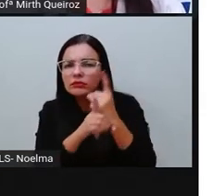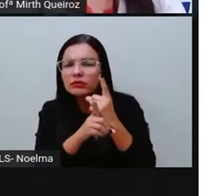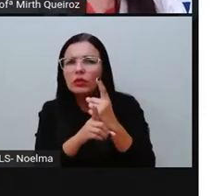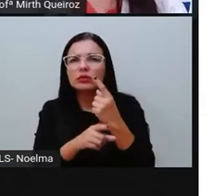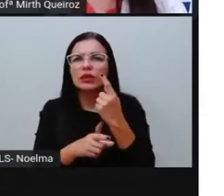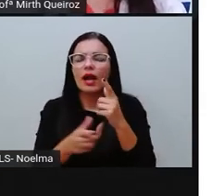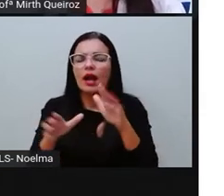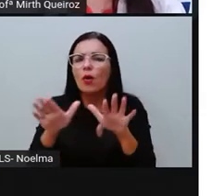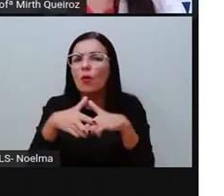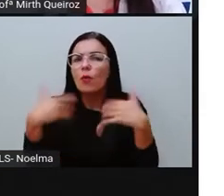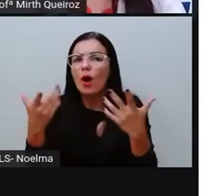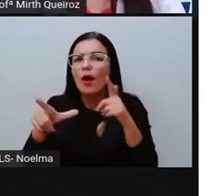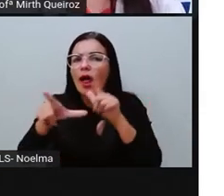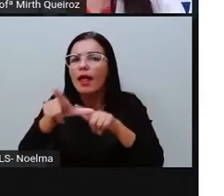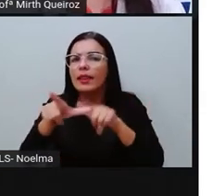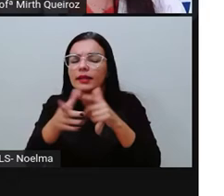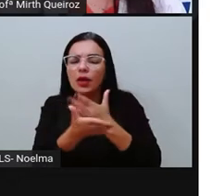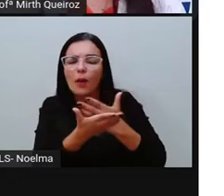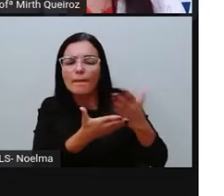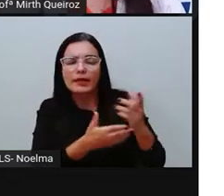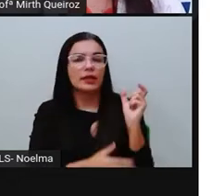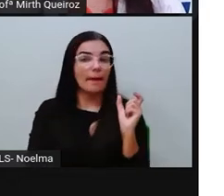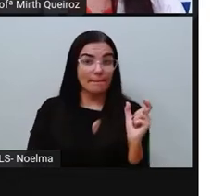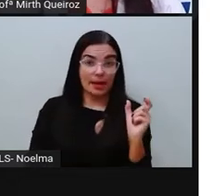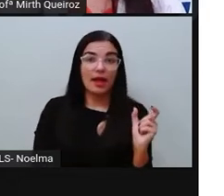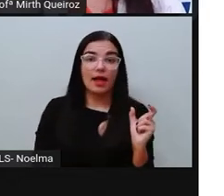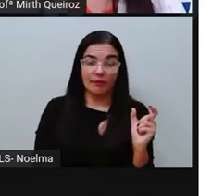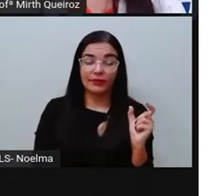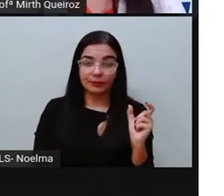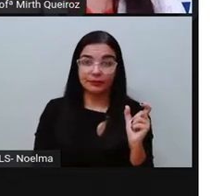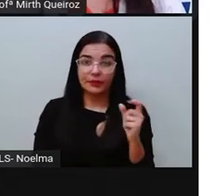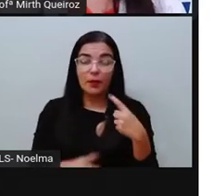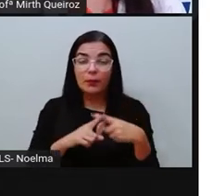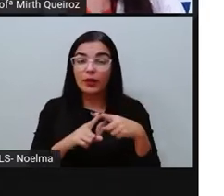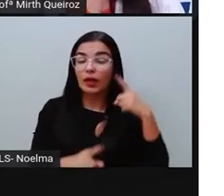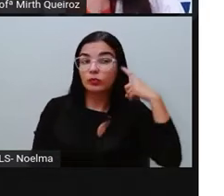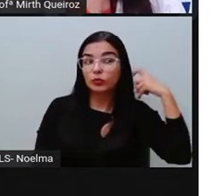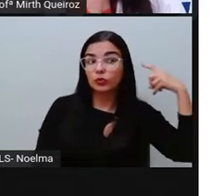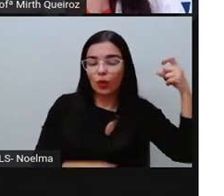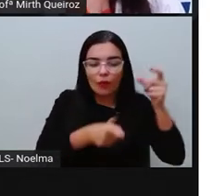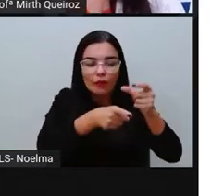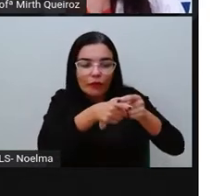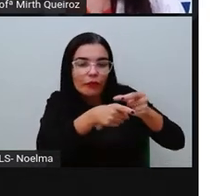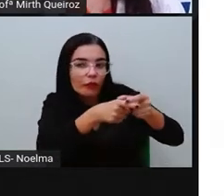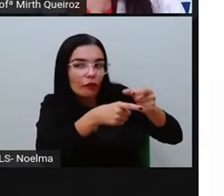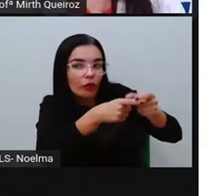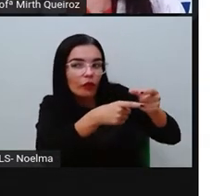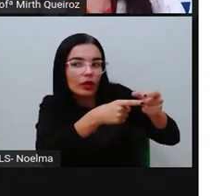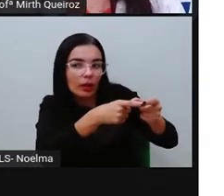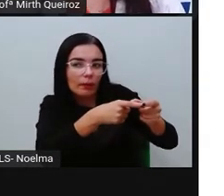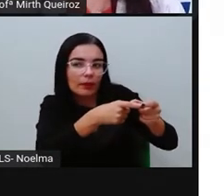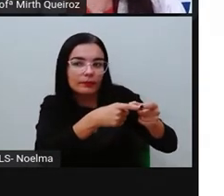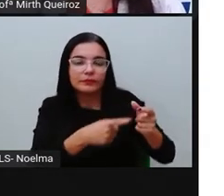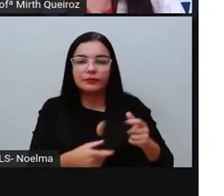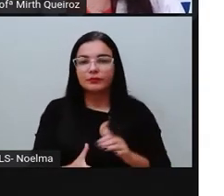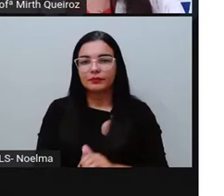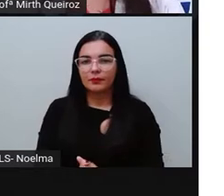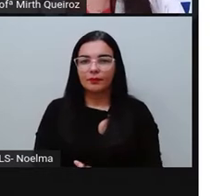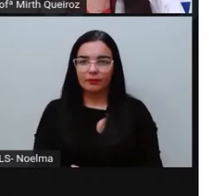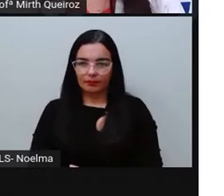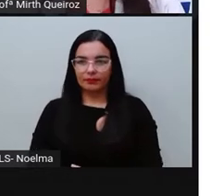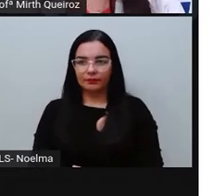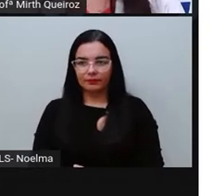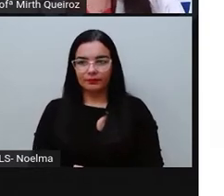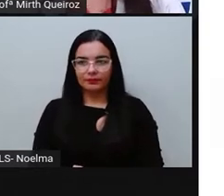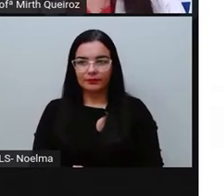cada palavra e a gente vai distinguir a palavra aí de acordo com o significado delas também, né? E essa fonética, ela